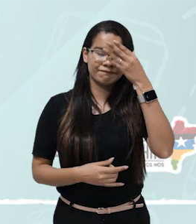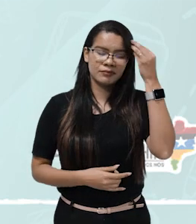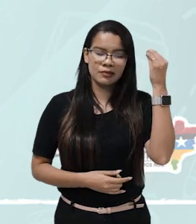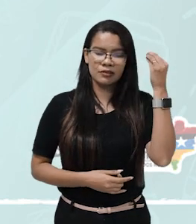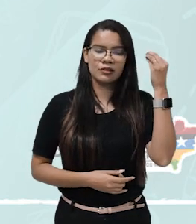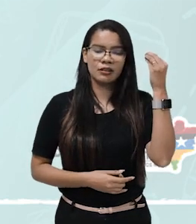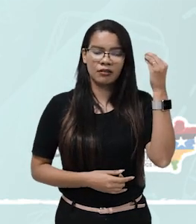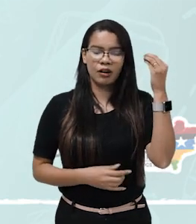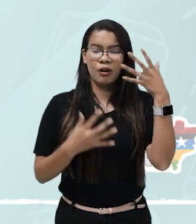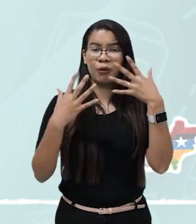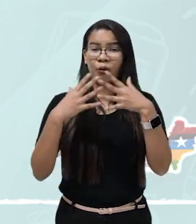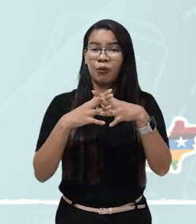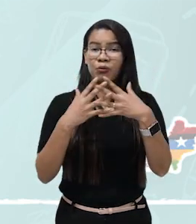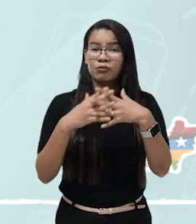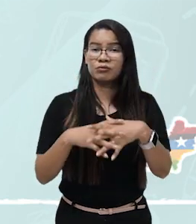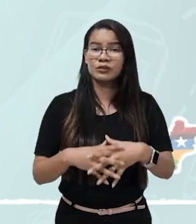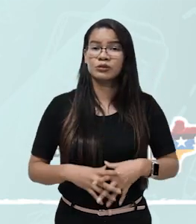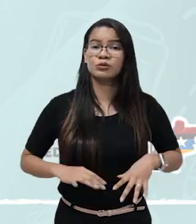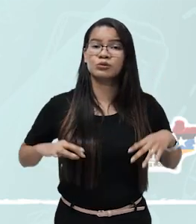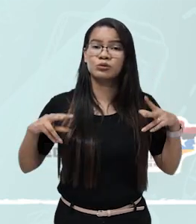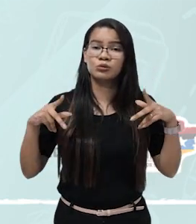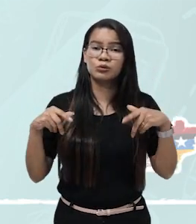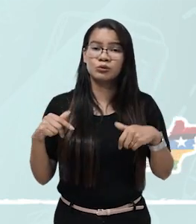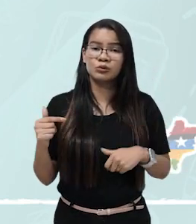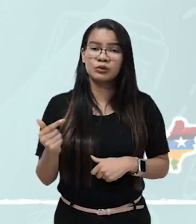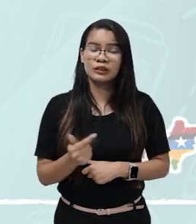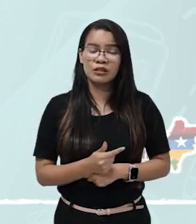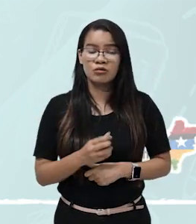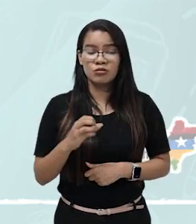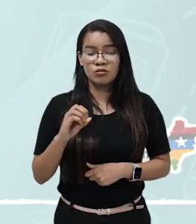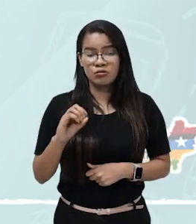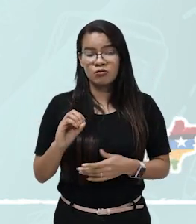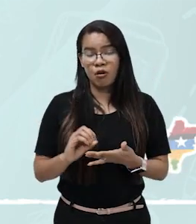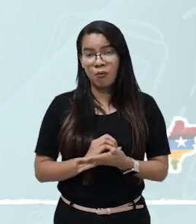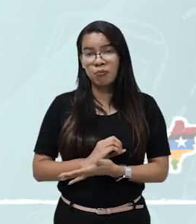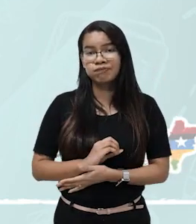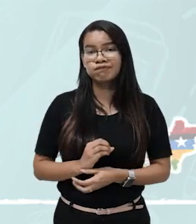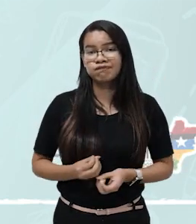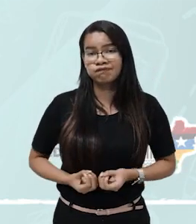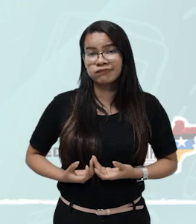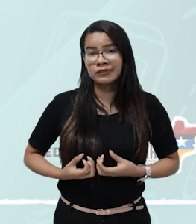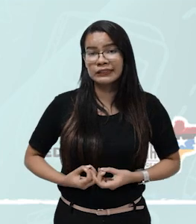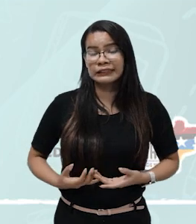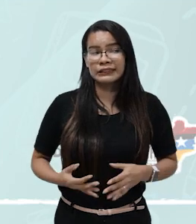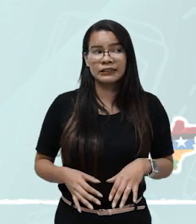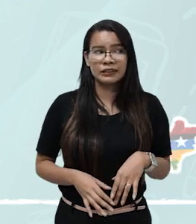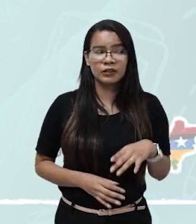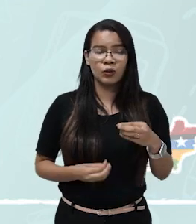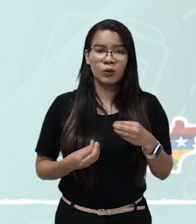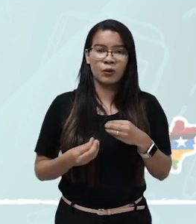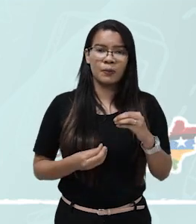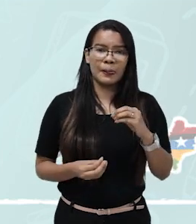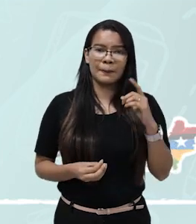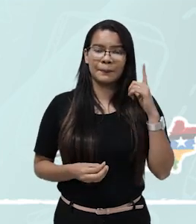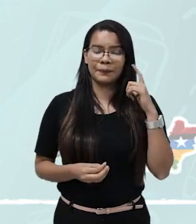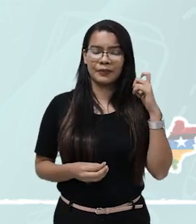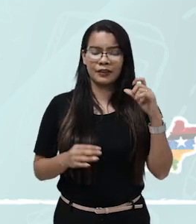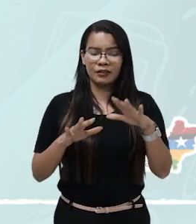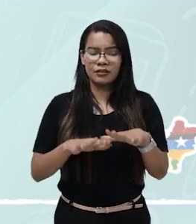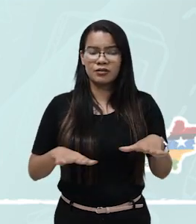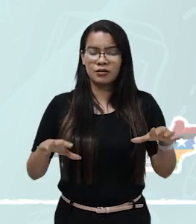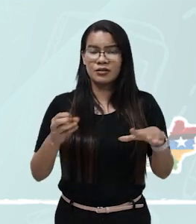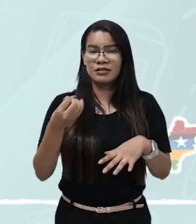esquecimento, confusão. Tudo isso aqui os hormônios causam. Aquilo que eu falei para vocês ainda há pouco. É como a mesa de som. Se